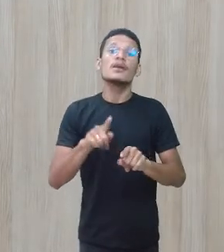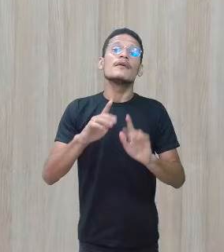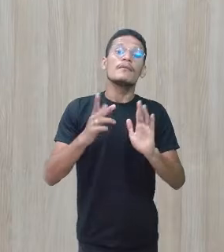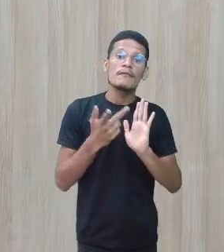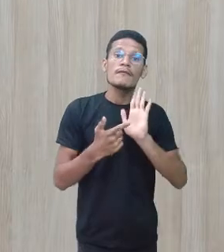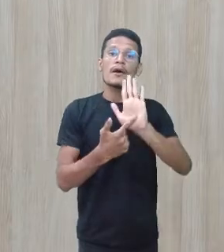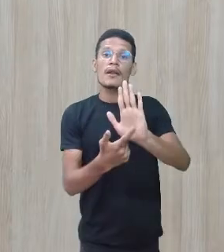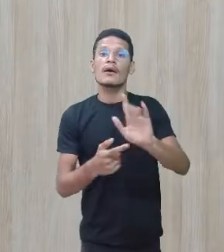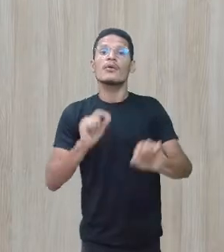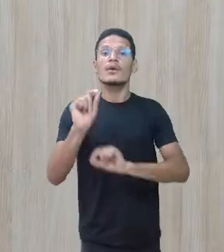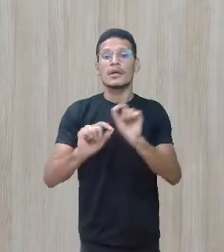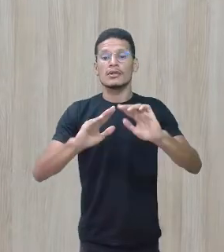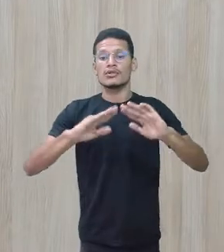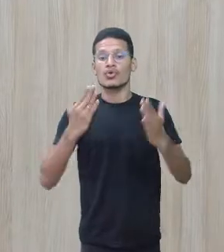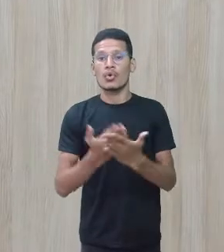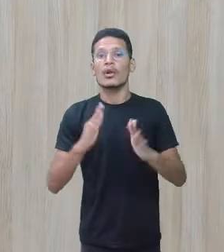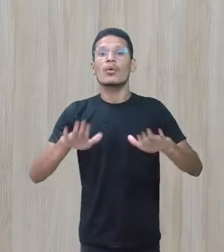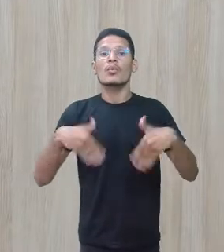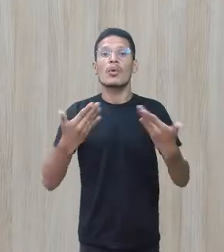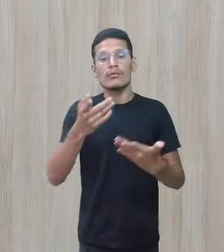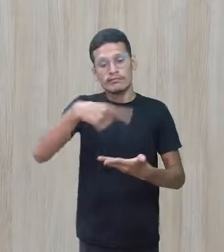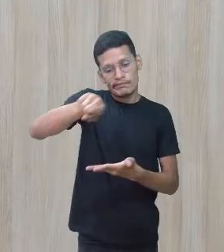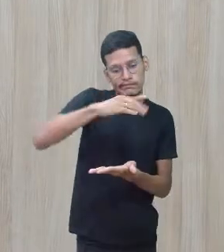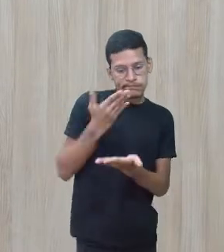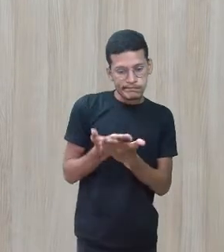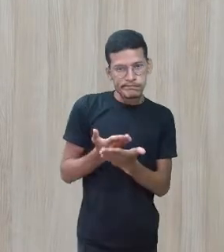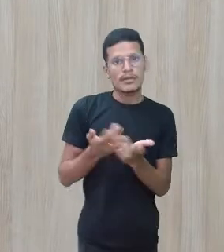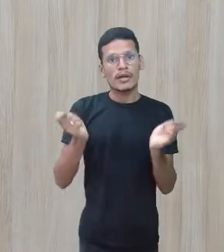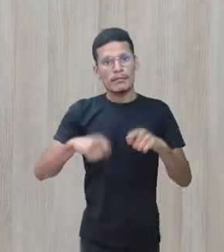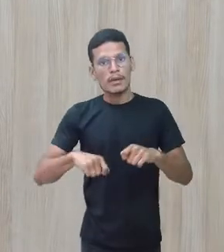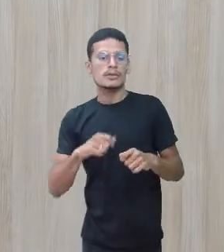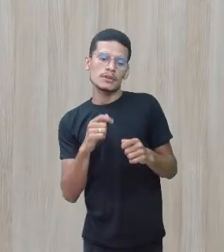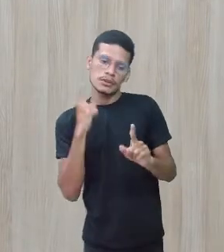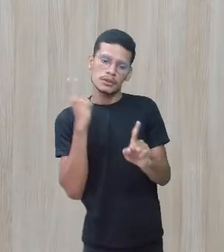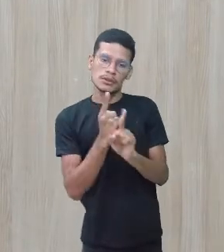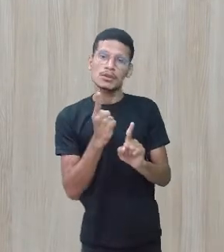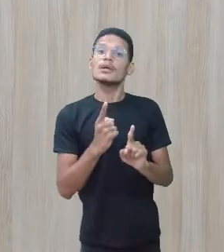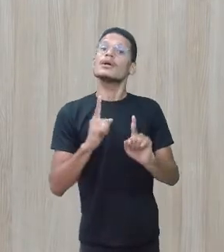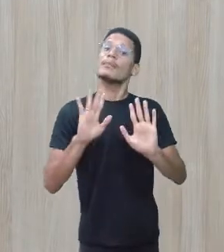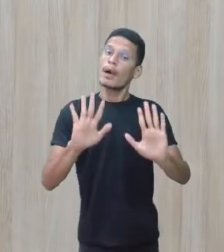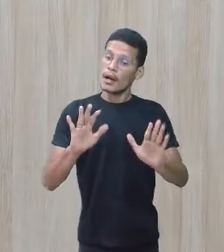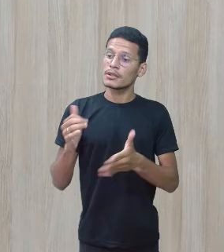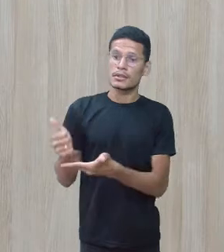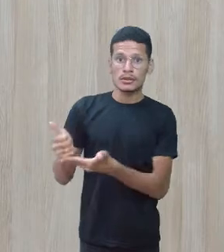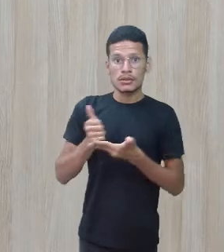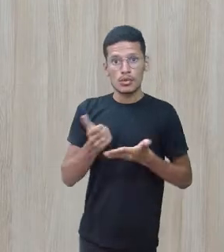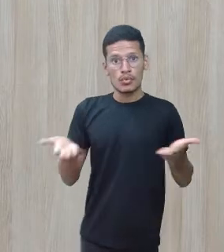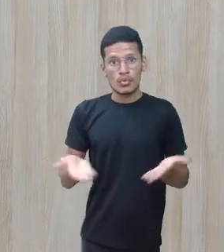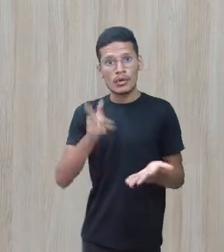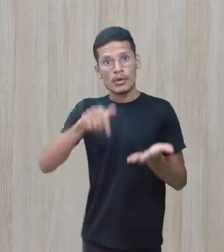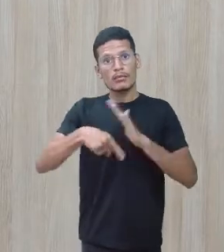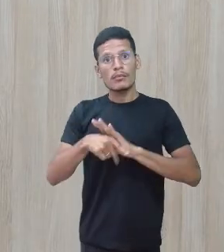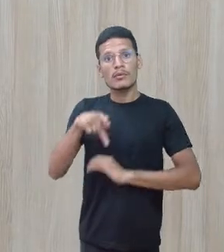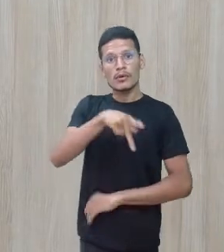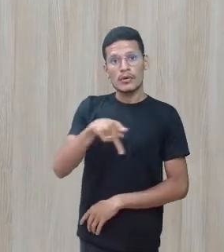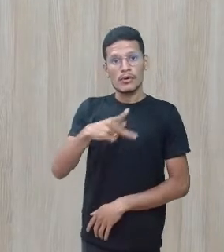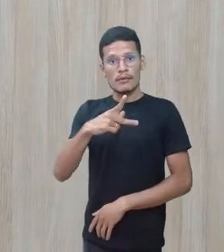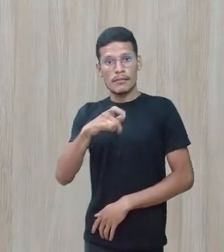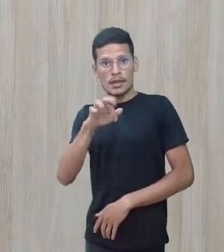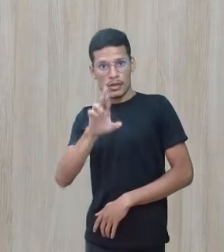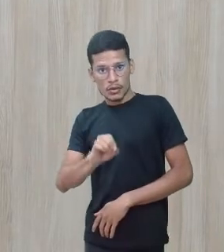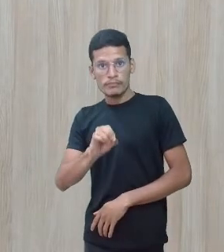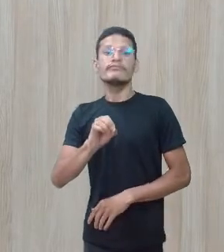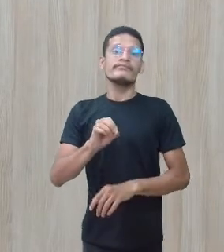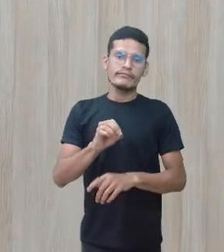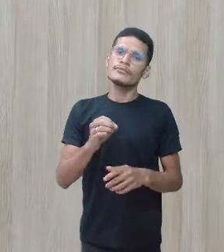escola você é, que é bem importante para a gente identificar. Para isso, eu preciso de ajuda. Quem está me ajudando hoje aqui é o professor Pedro. Vou passar para